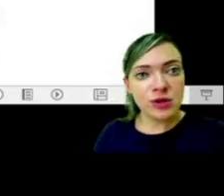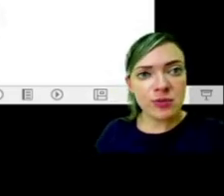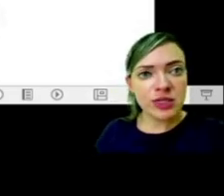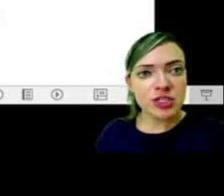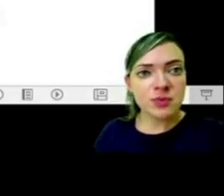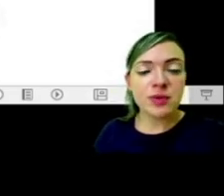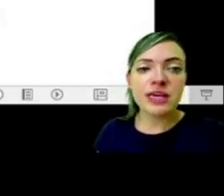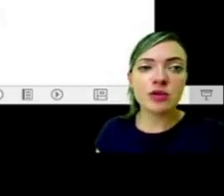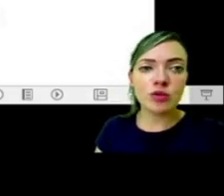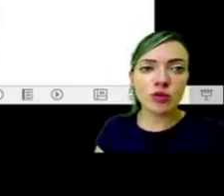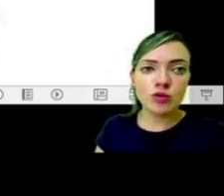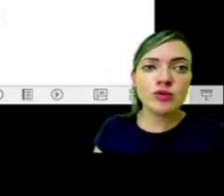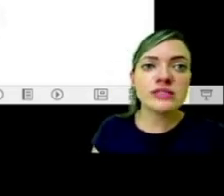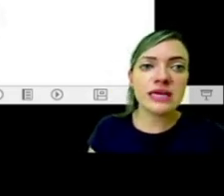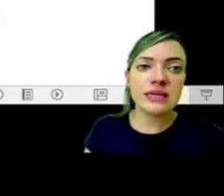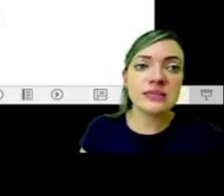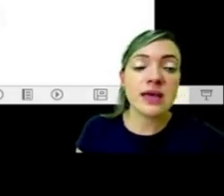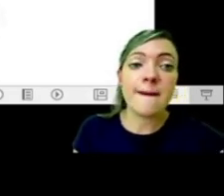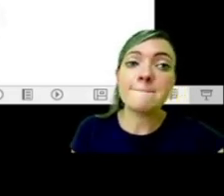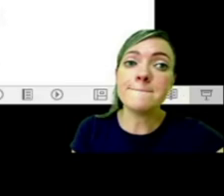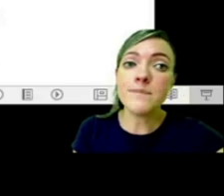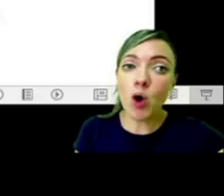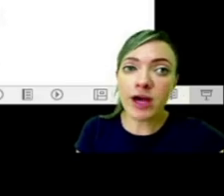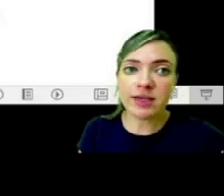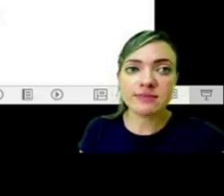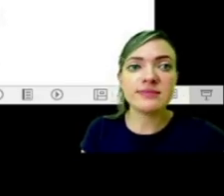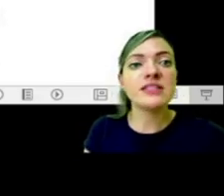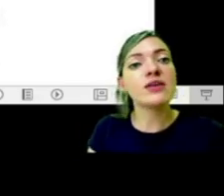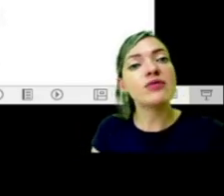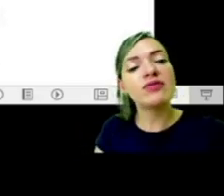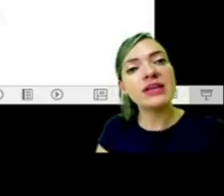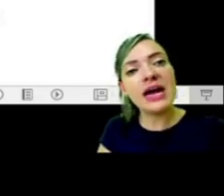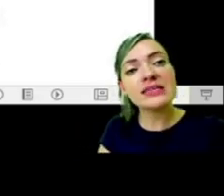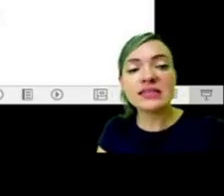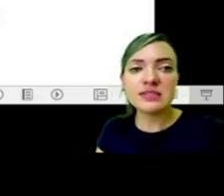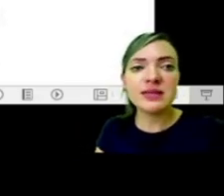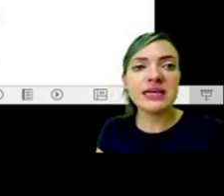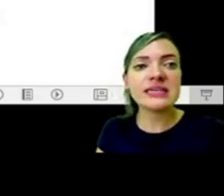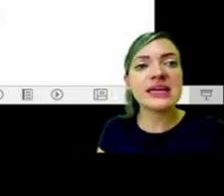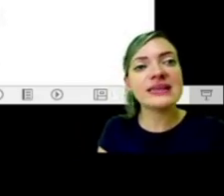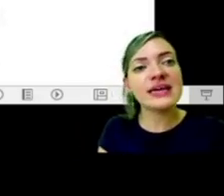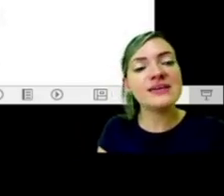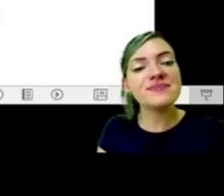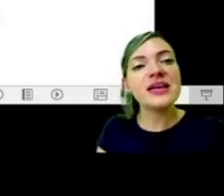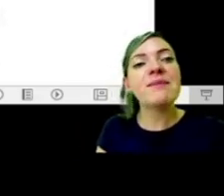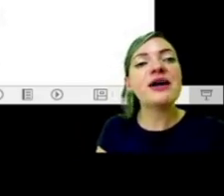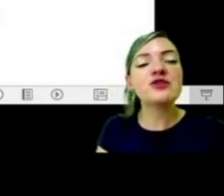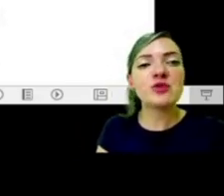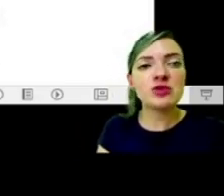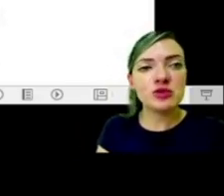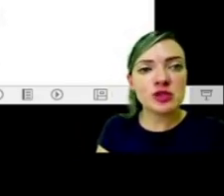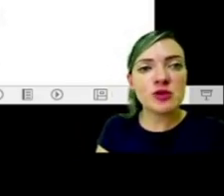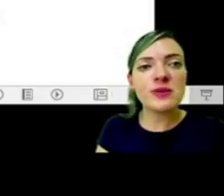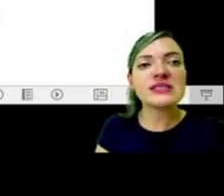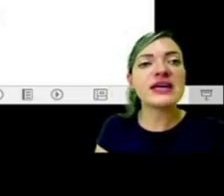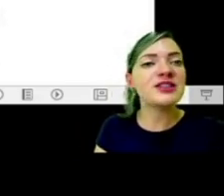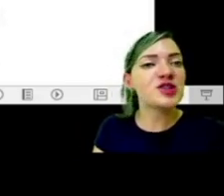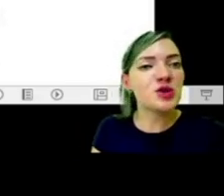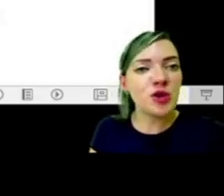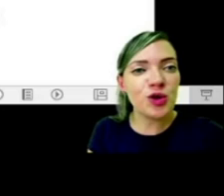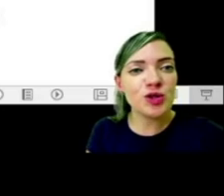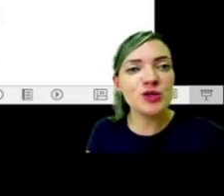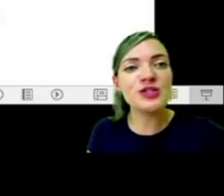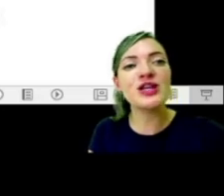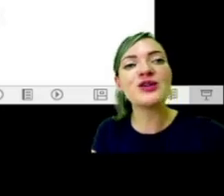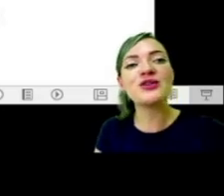decompositores naturalmente, porque todos eles morrem. Então, vão virar sais minerais na terra para os produtores